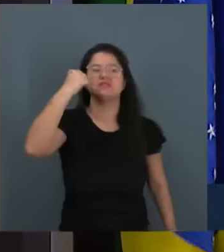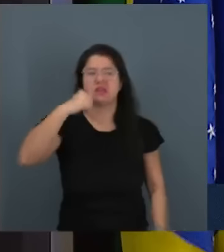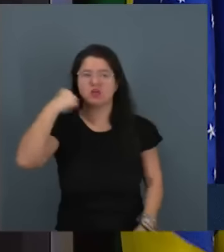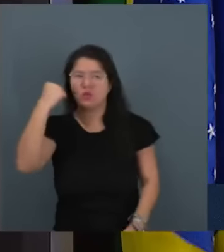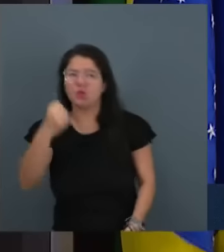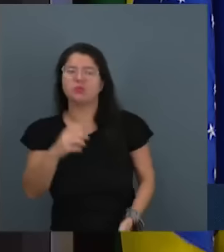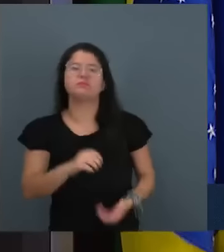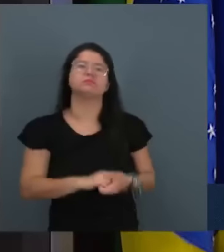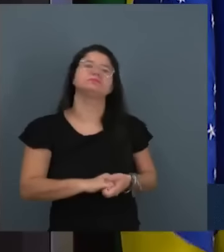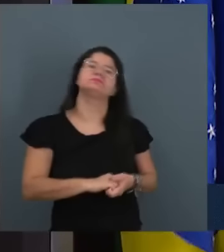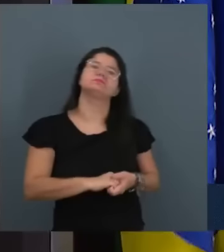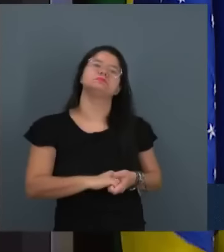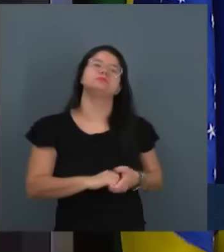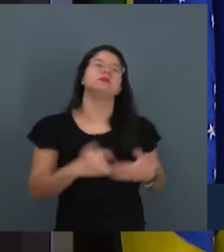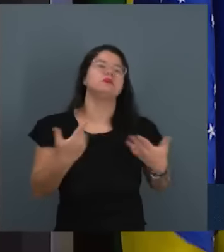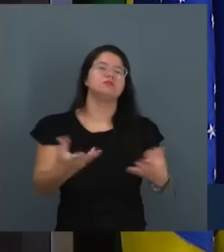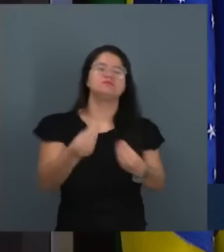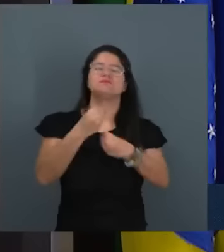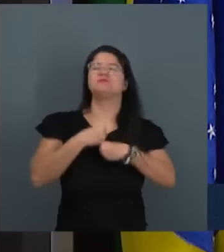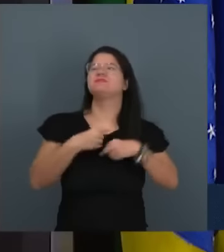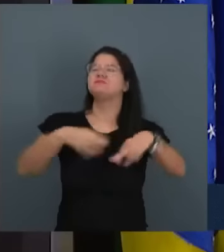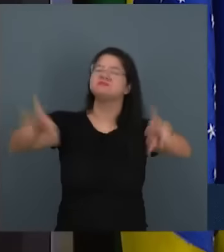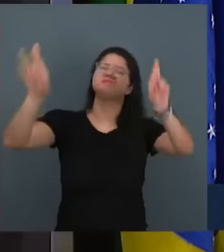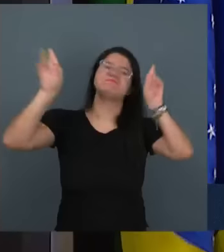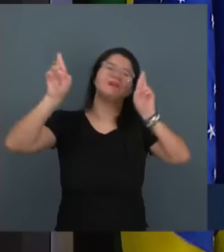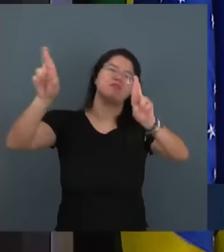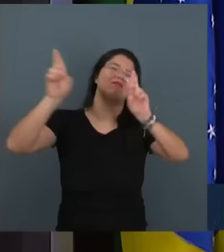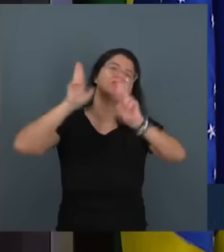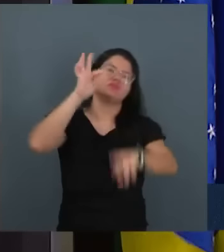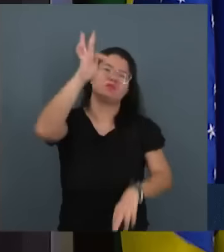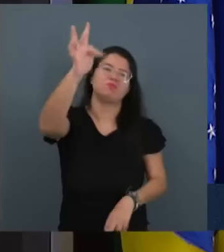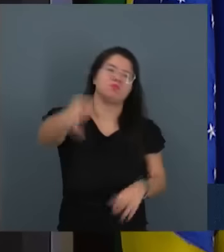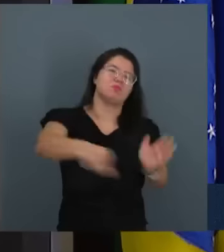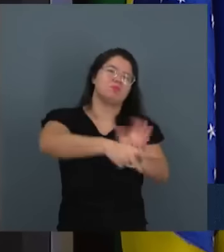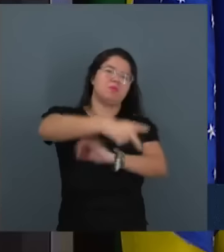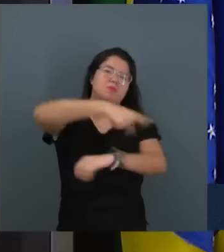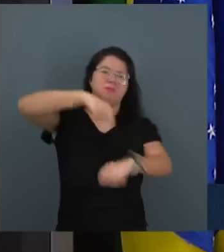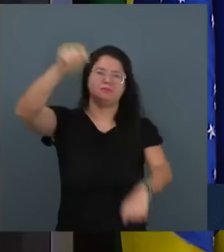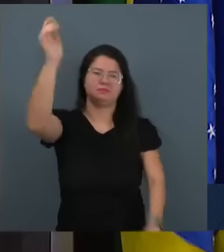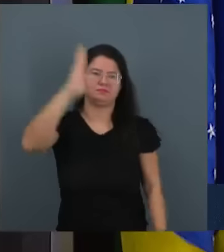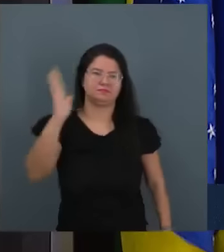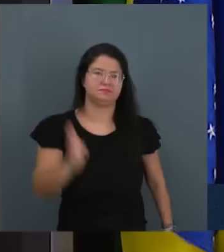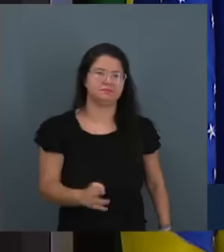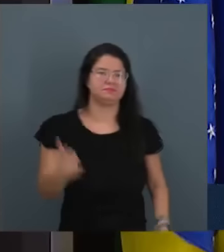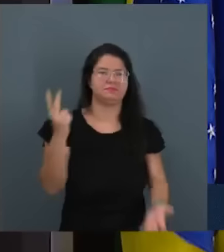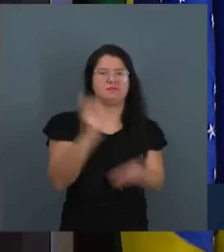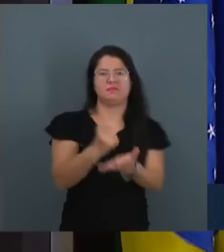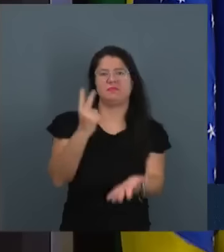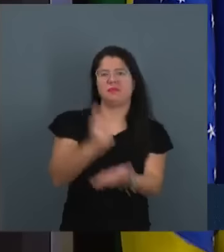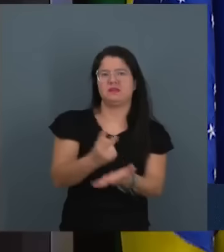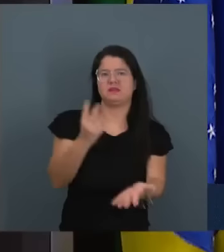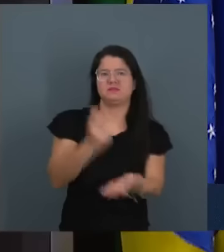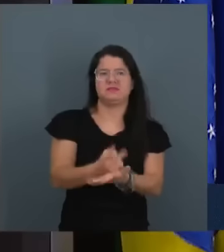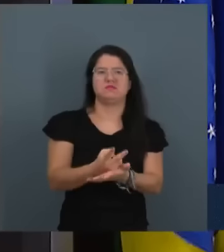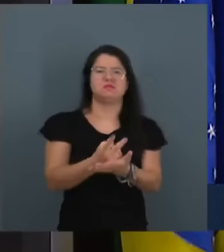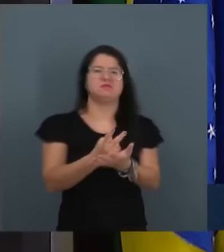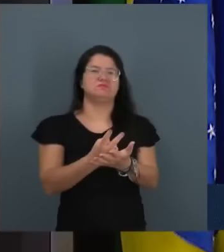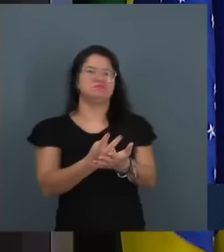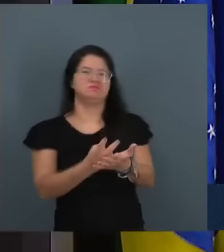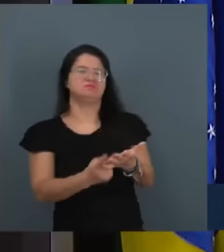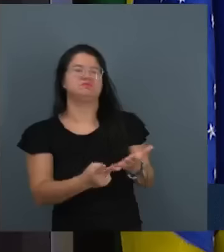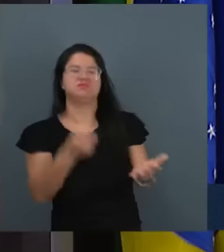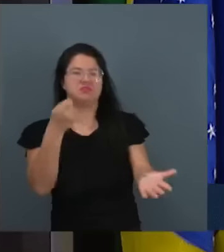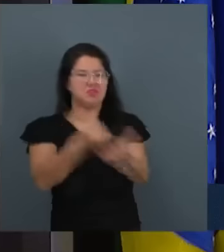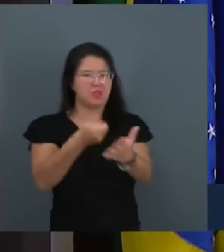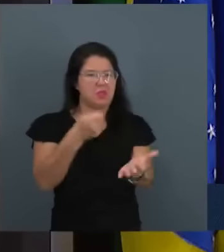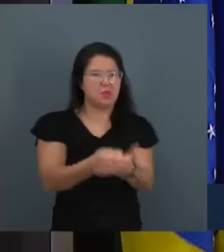Ações como essa nos enchem de esperança no futuro do Brasil. Apesar da truculência do regime ditatorial formado